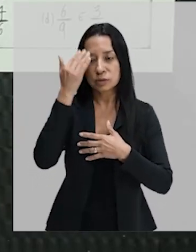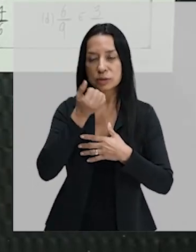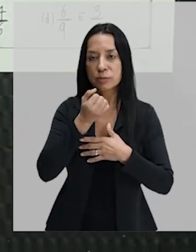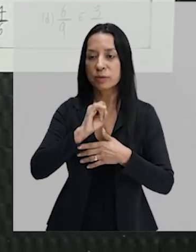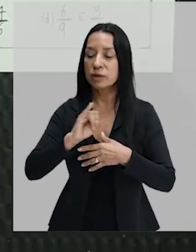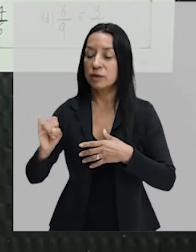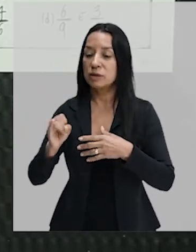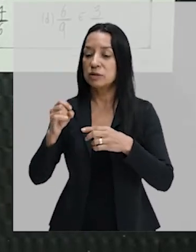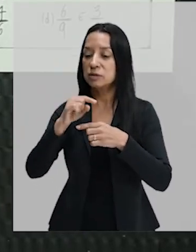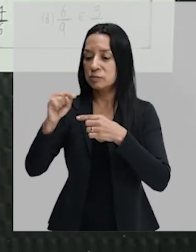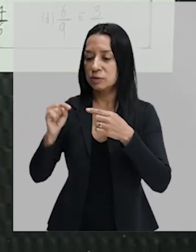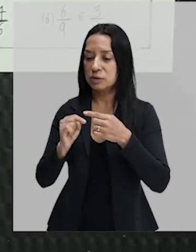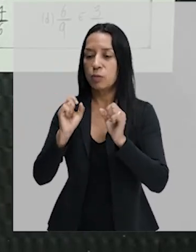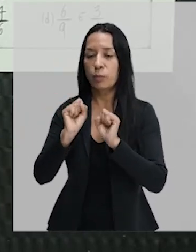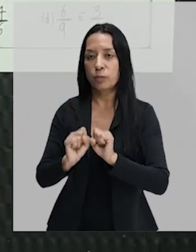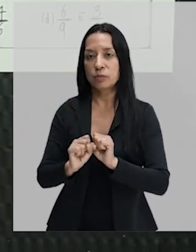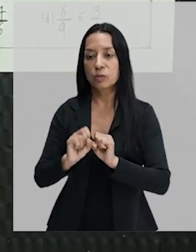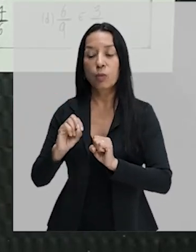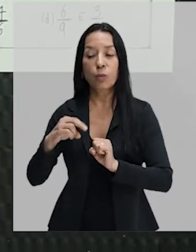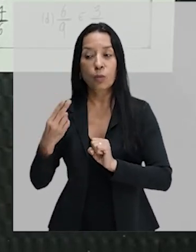elas poderão ou não